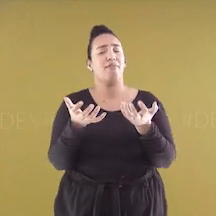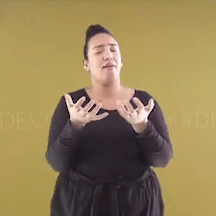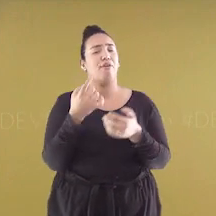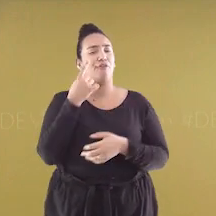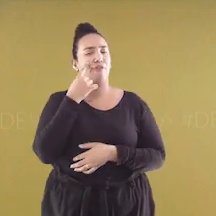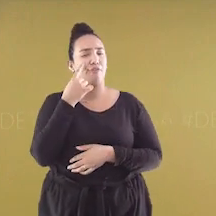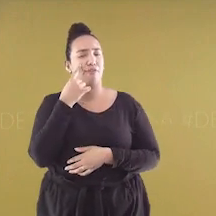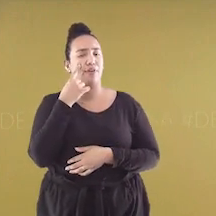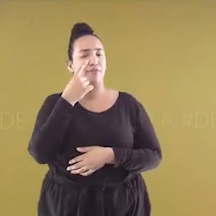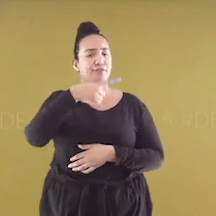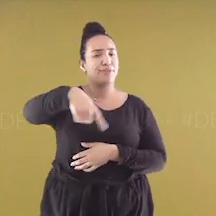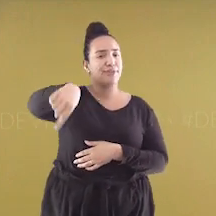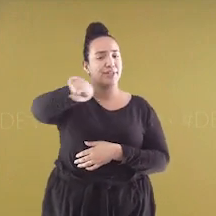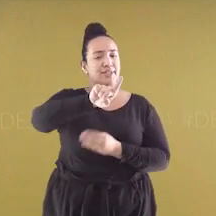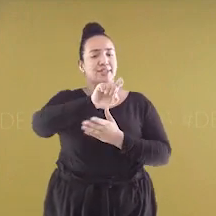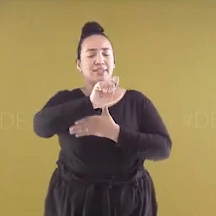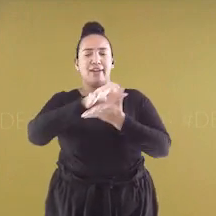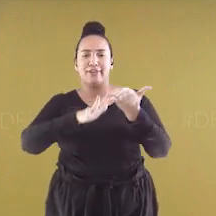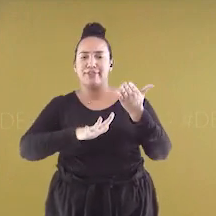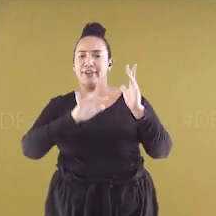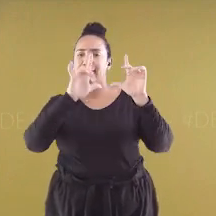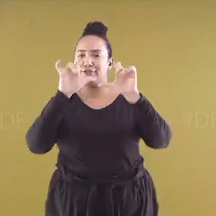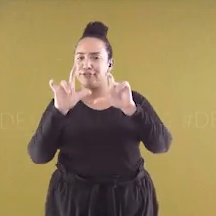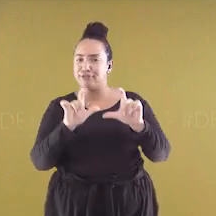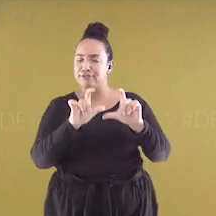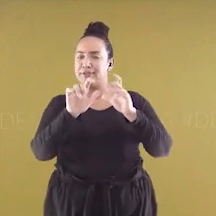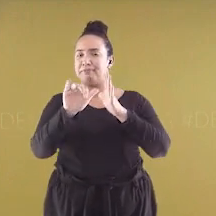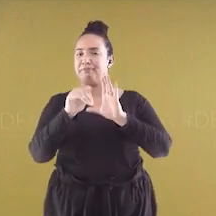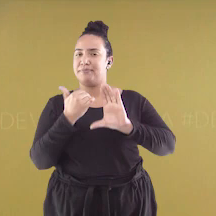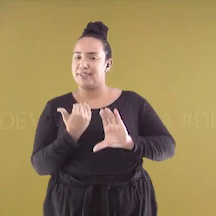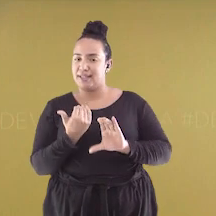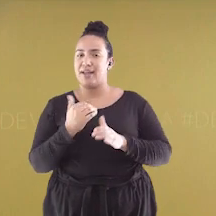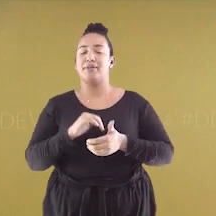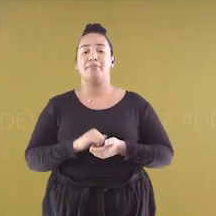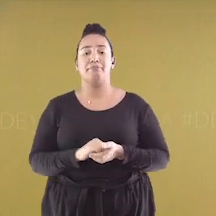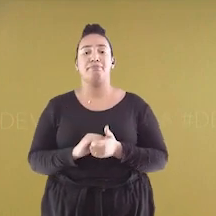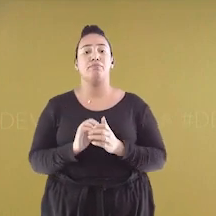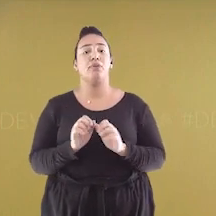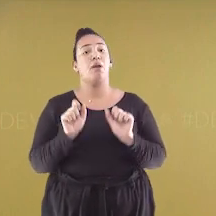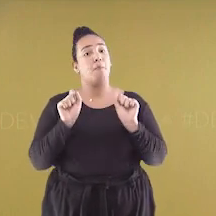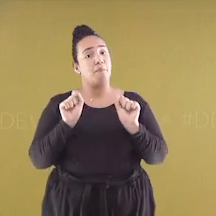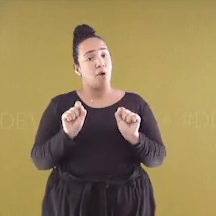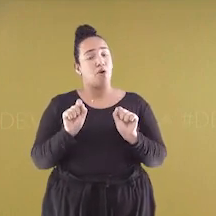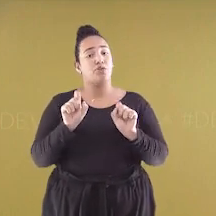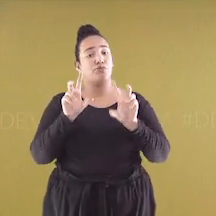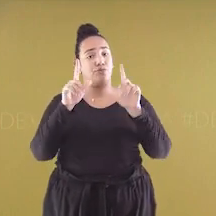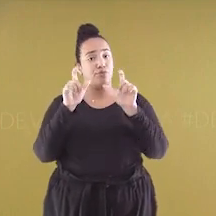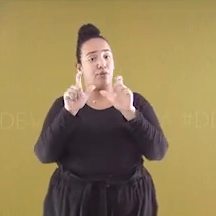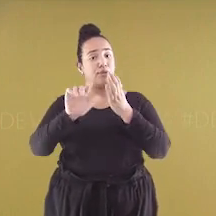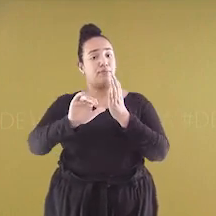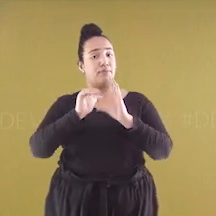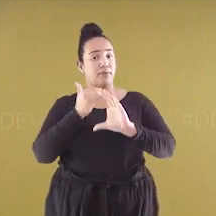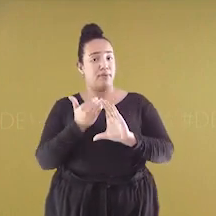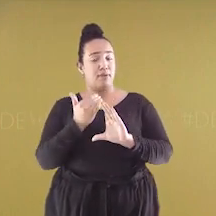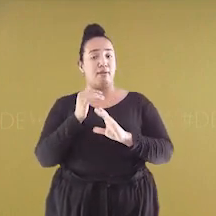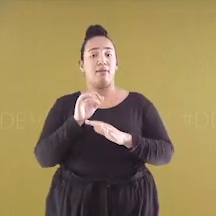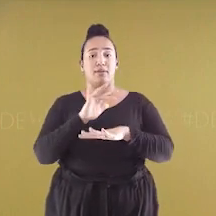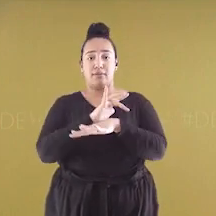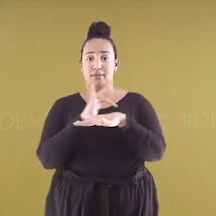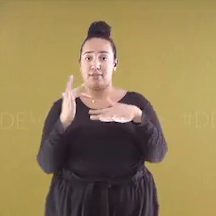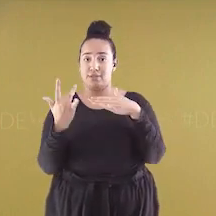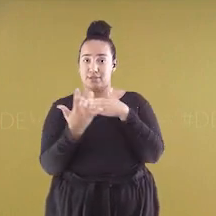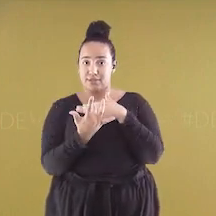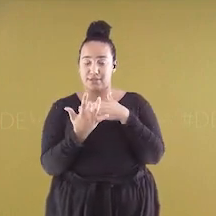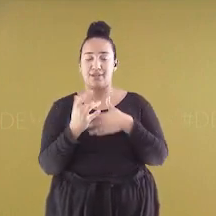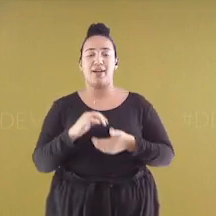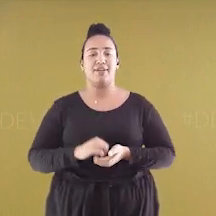Lembrando que queremos muito ver os seus registros fotográficos da cidade. Por isso, pode enviar suas fotos no